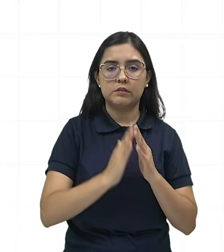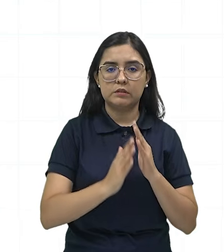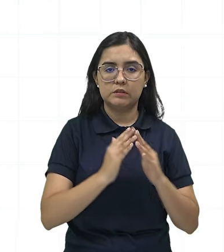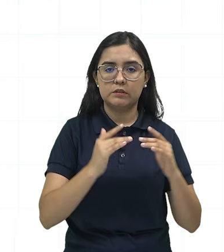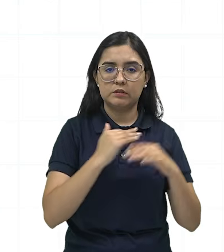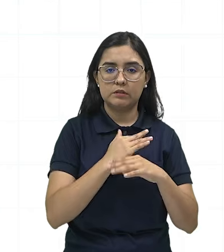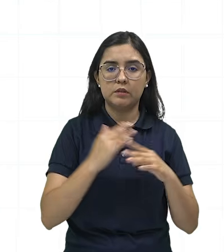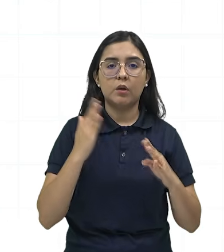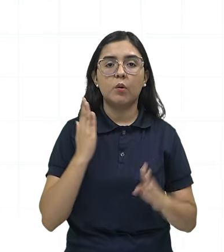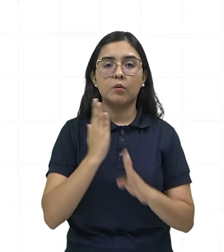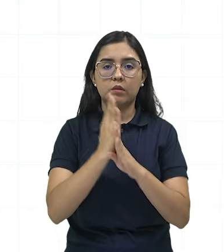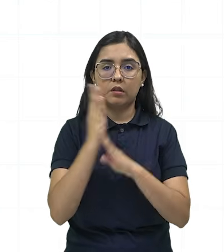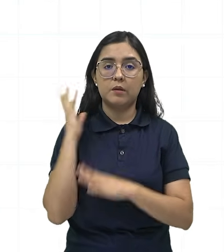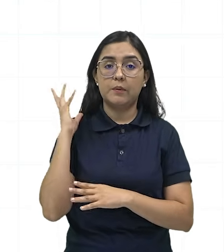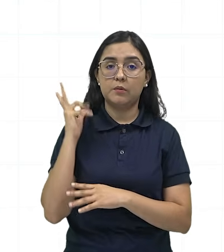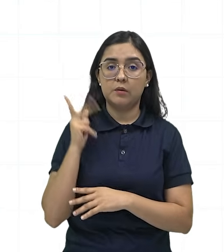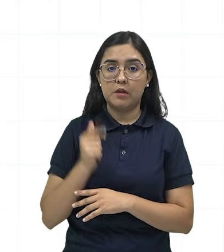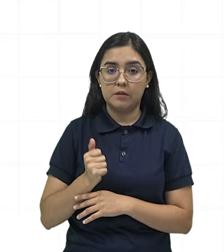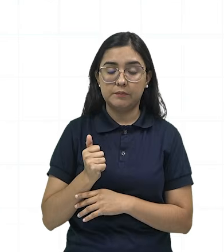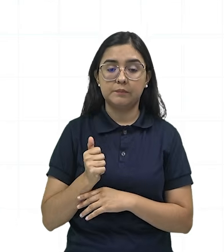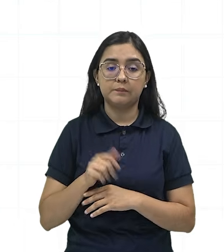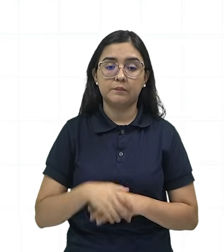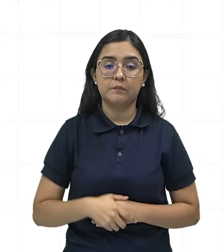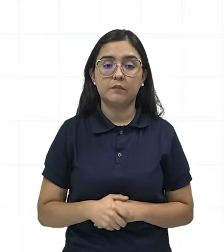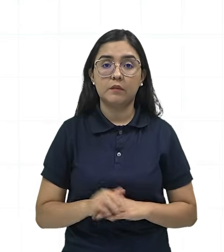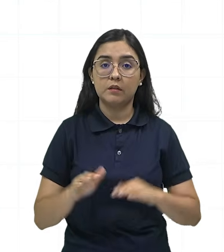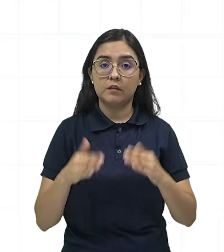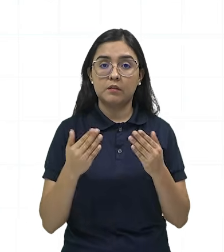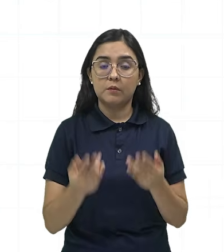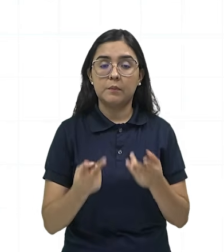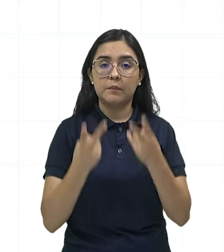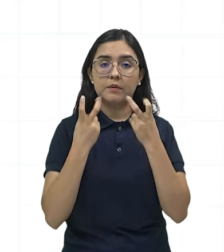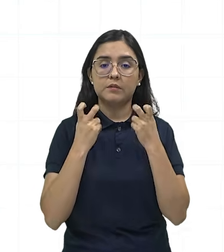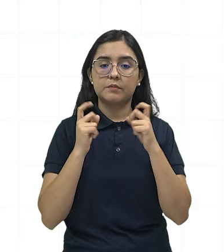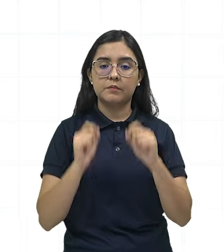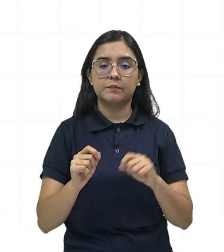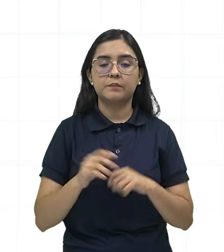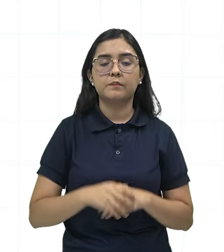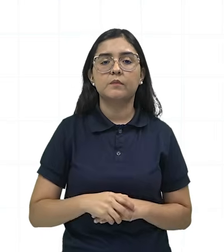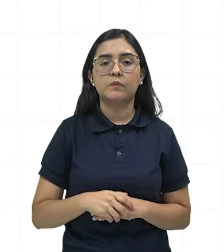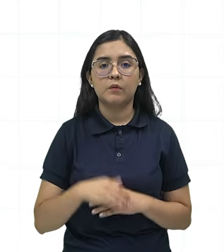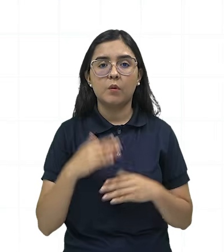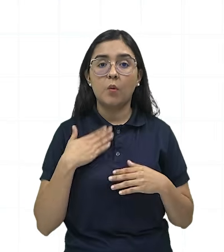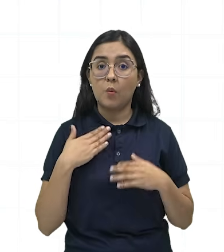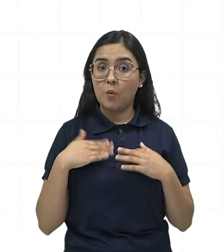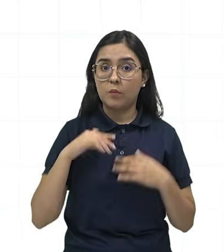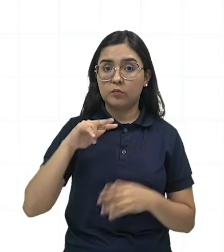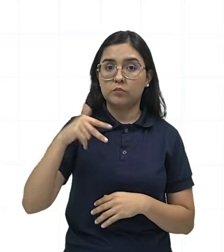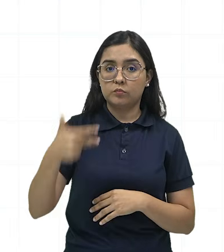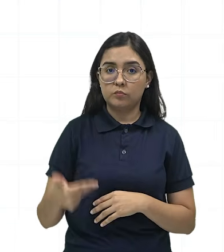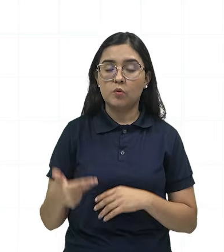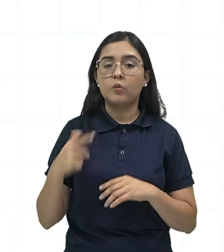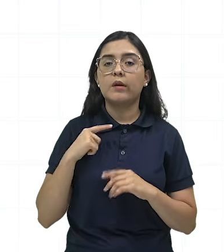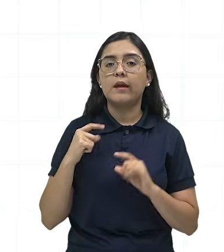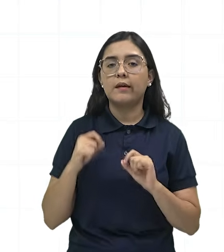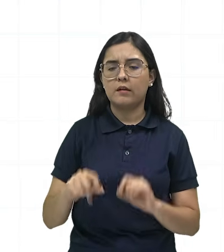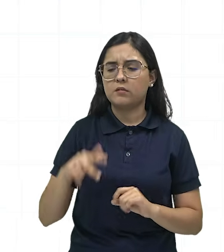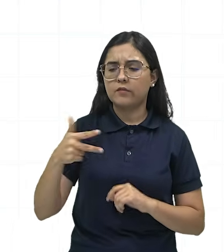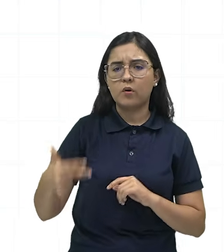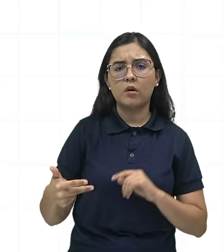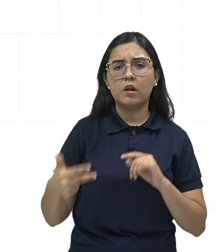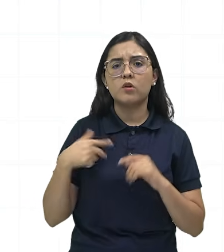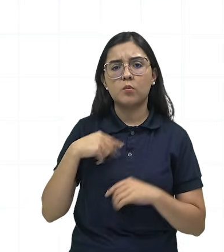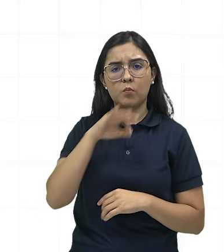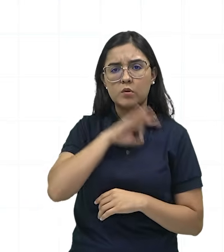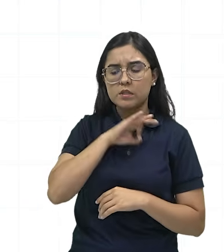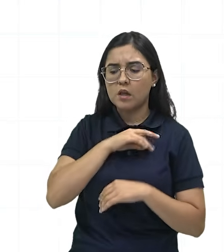madrugada de ontem. Então, observem que aqui o corpo dessa mulher foi encontrado pelos policiais, né, que estavam